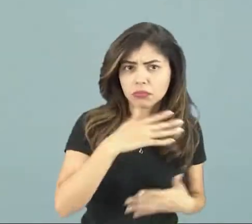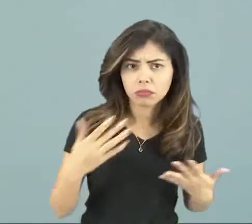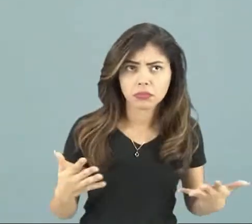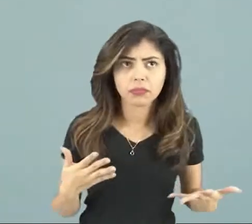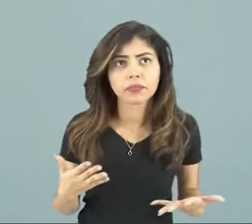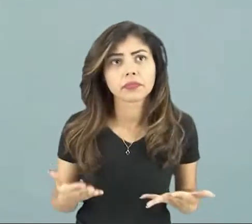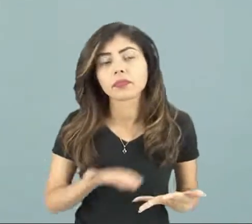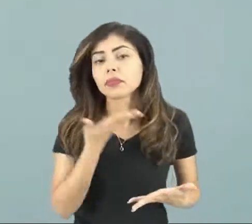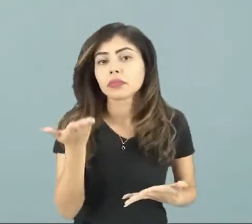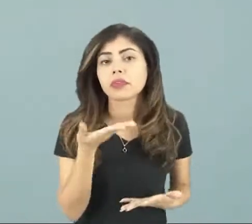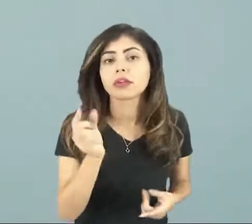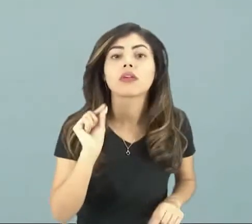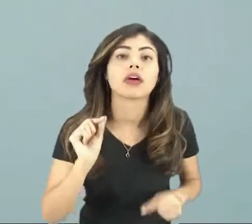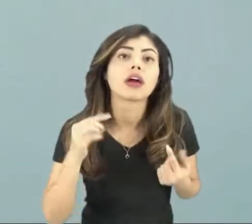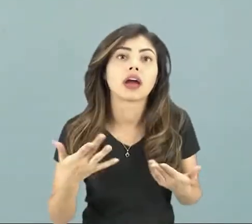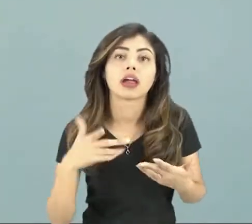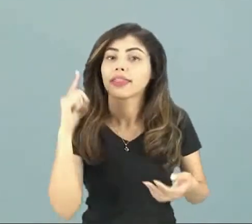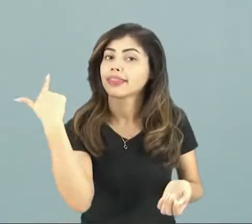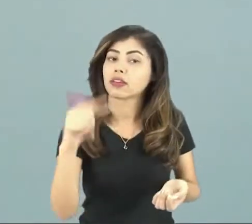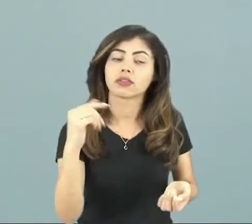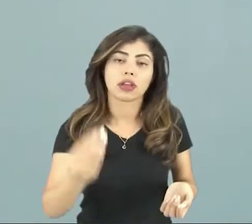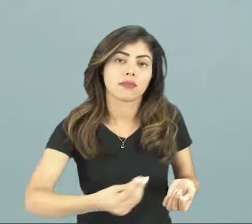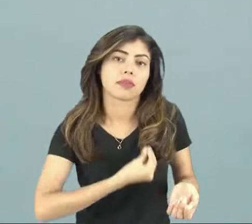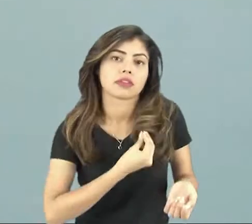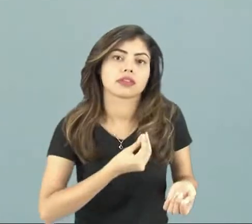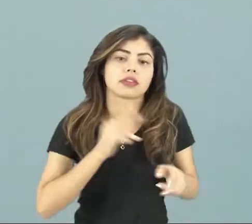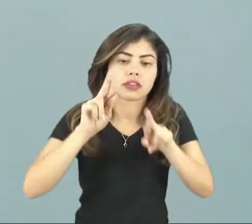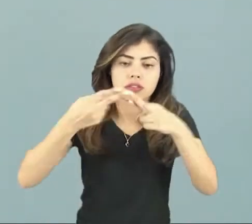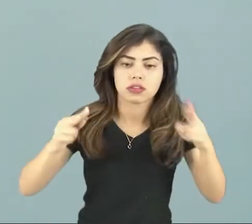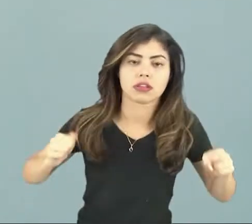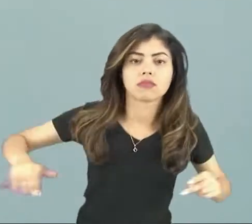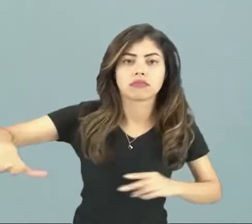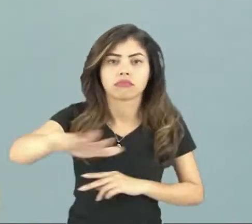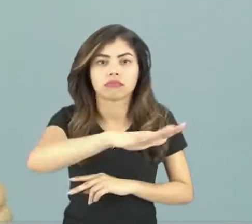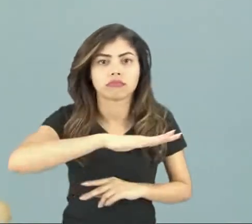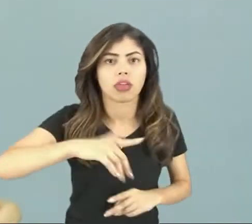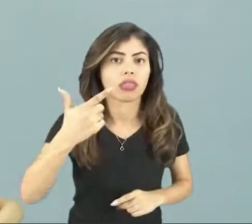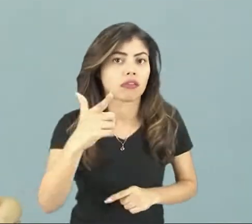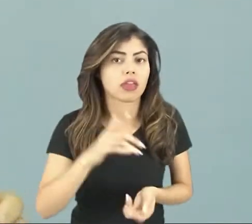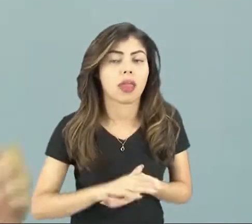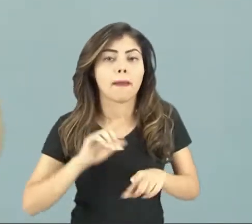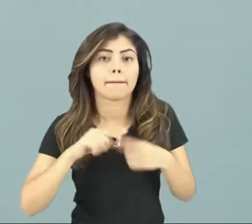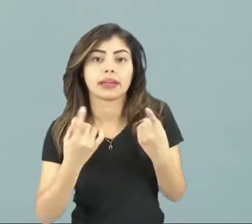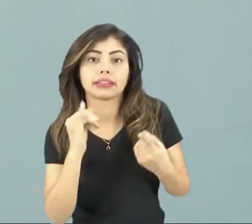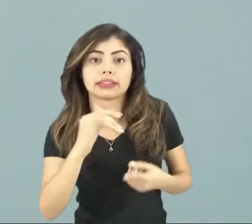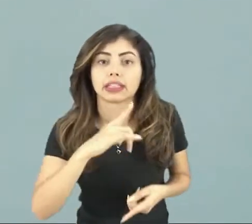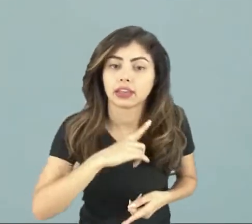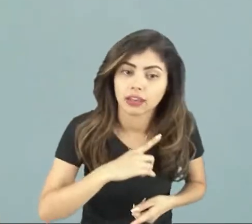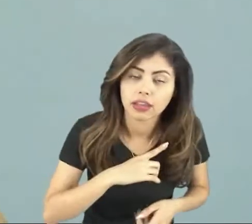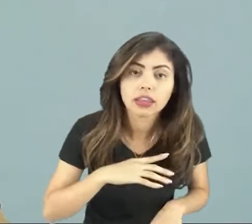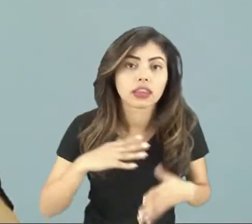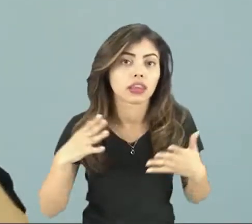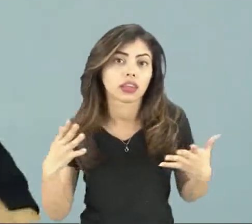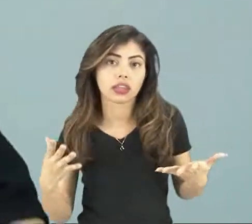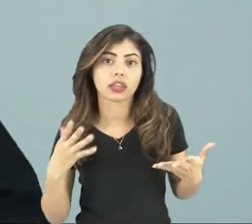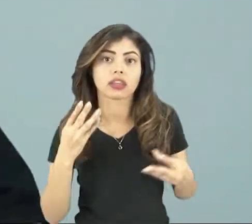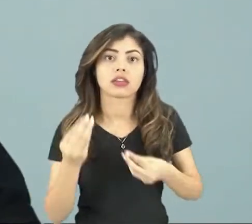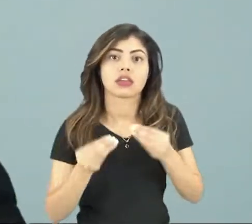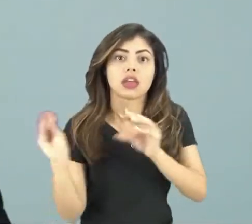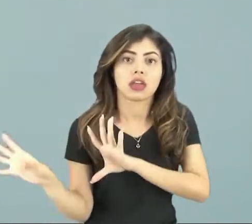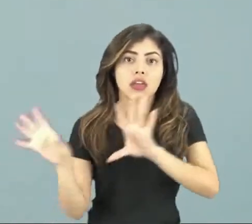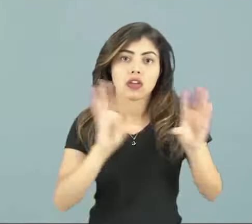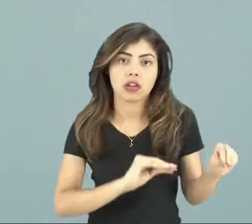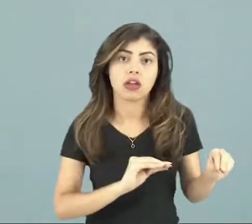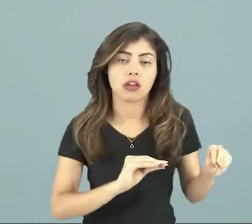cima? Basicamente é o seguinte, não tem a presença de um campo magnético ali. Mas se porventura jogar